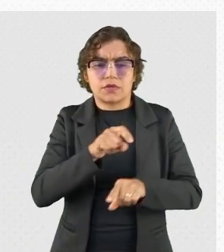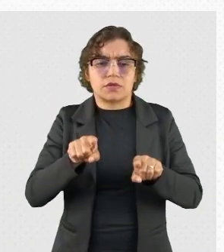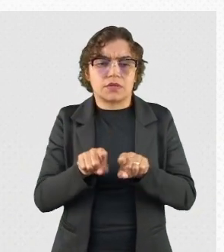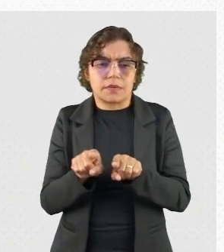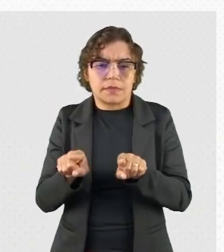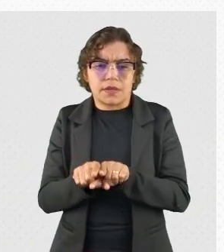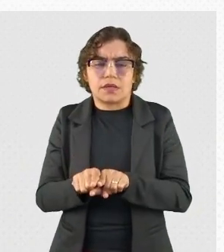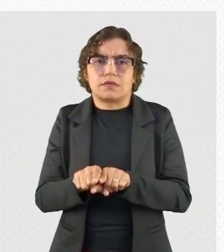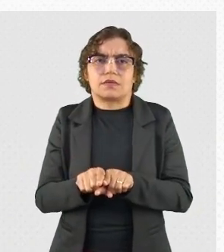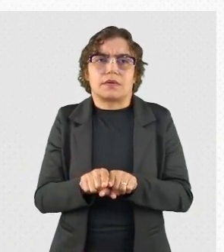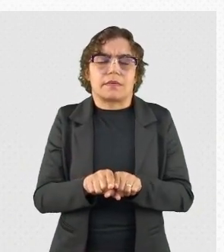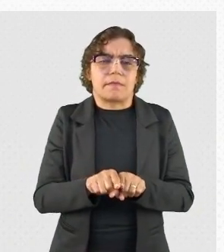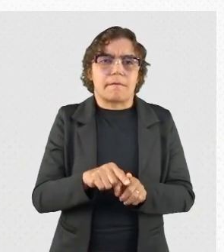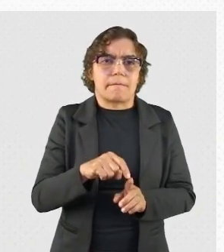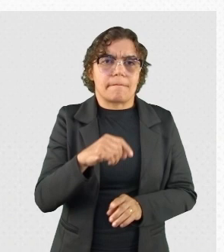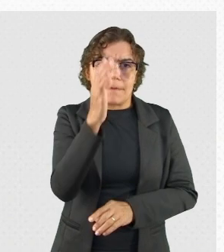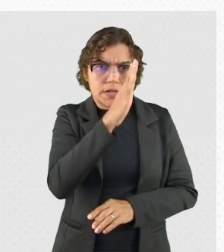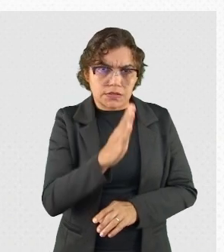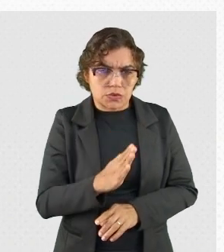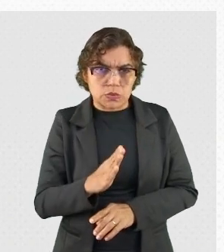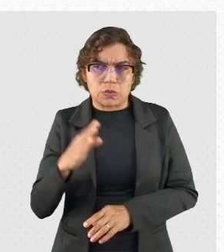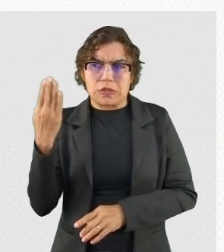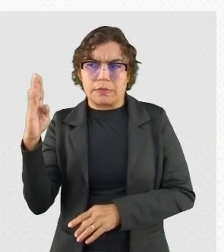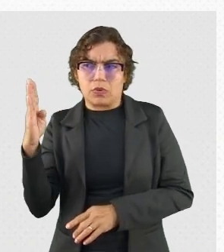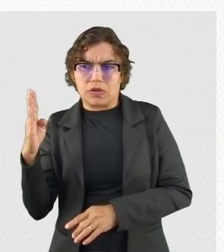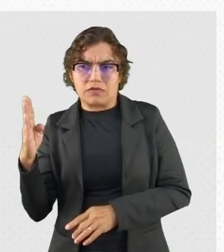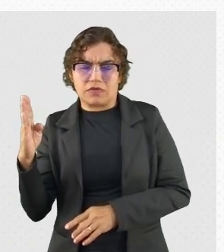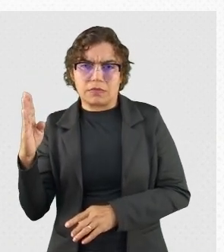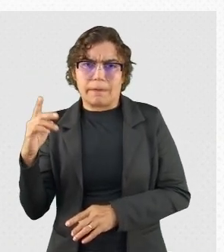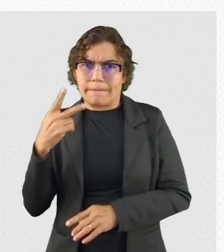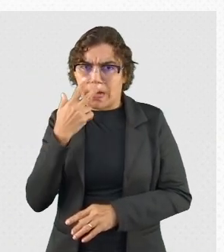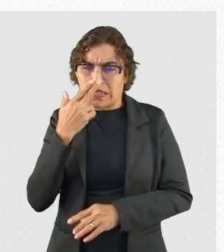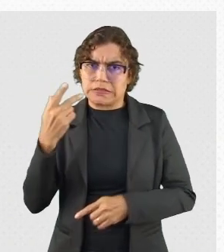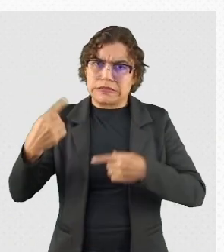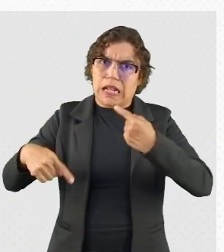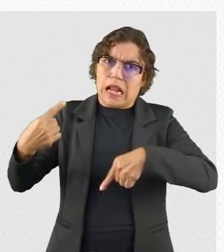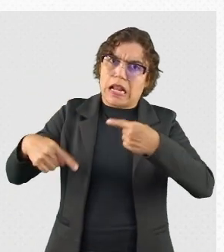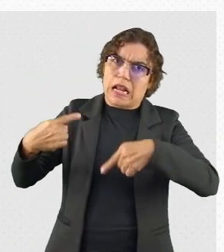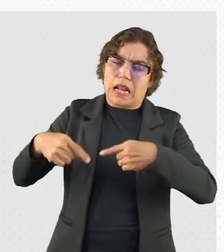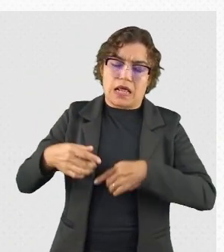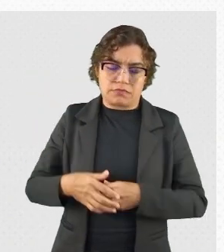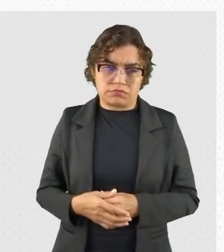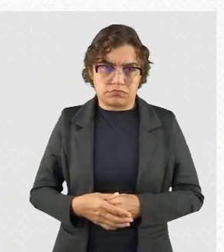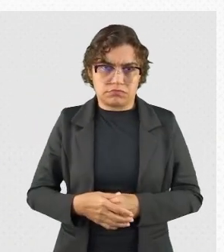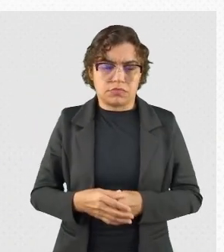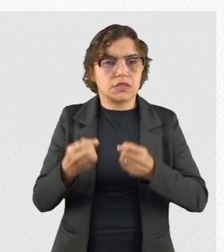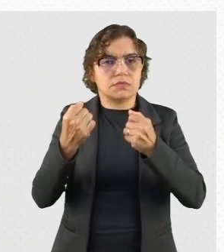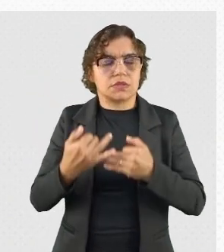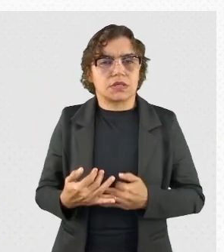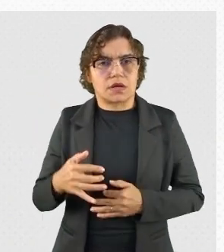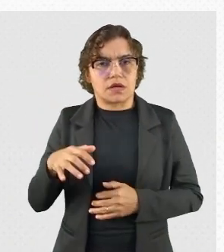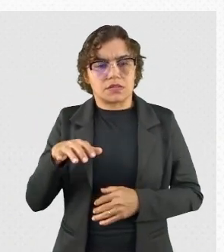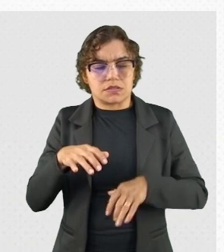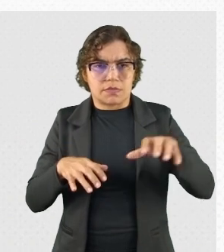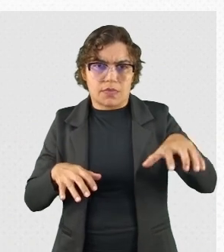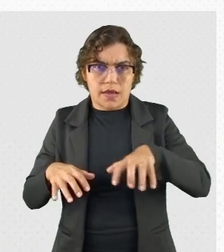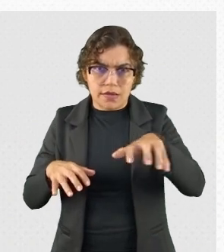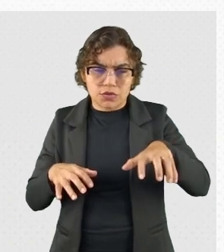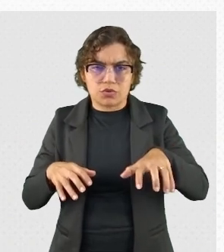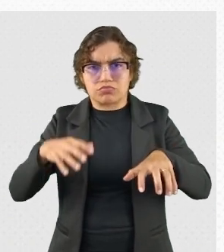entre Brasil e Bolívia. O professor explique cada um desses pontos aí. Bom, nós estamos falando de uma região, que é a região da